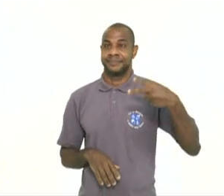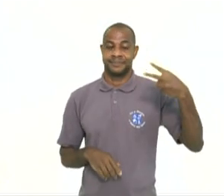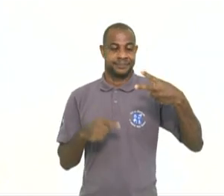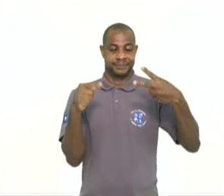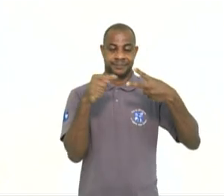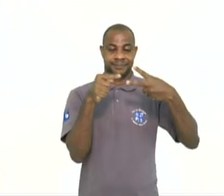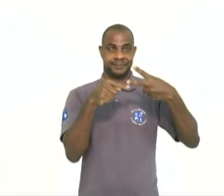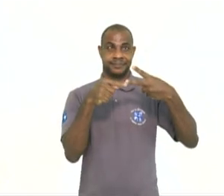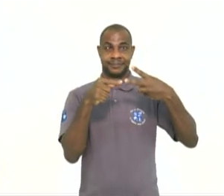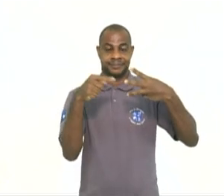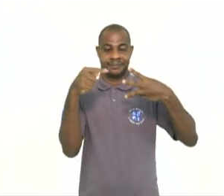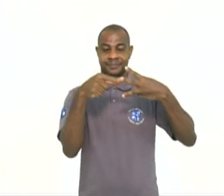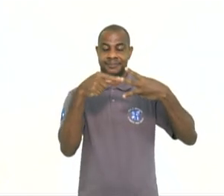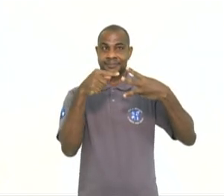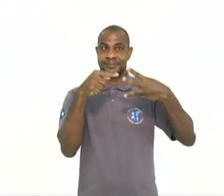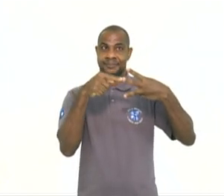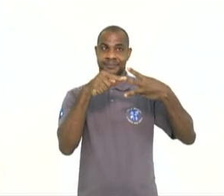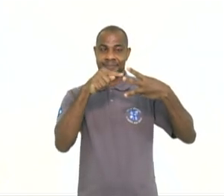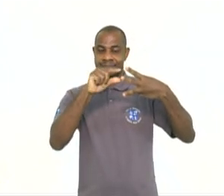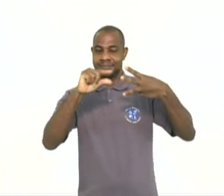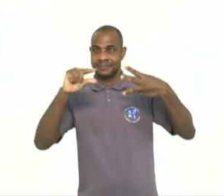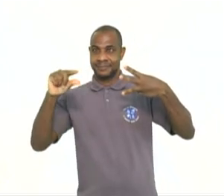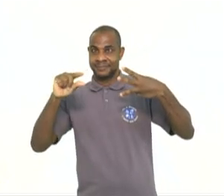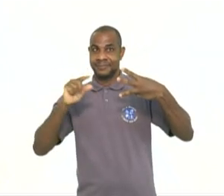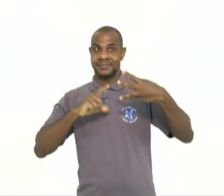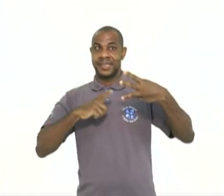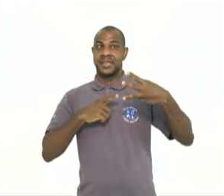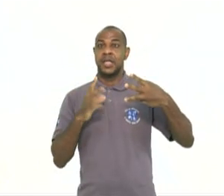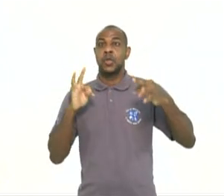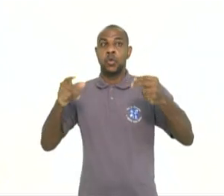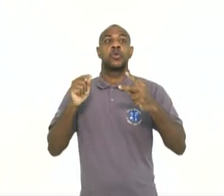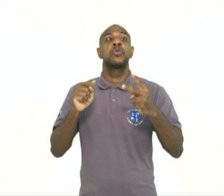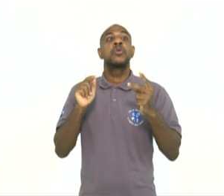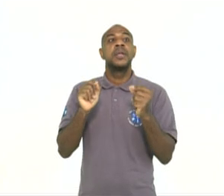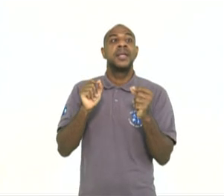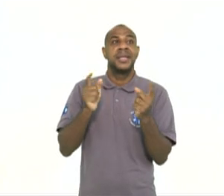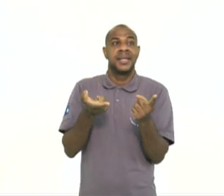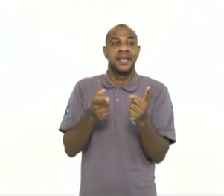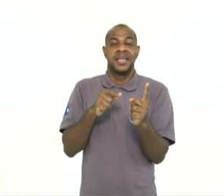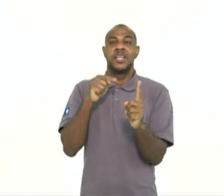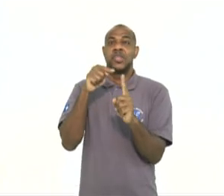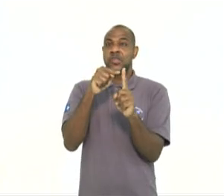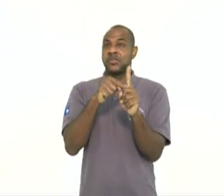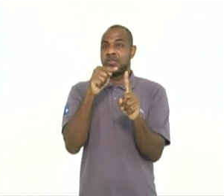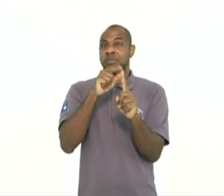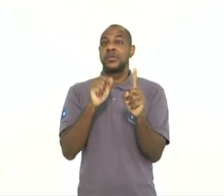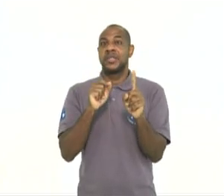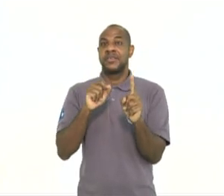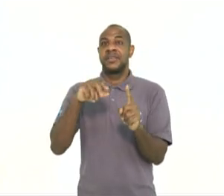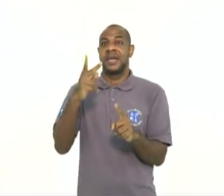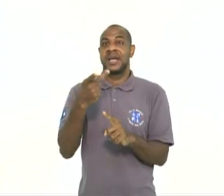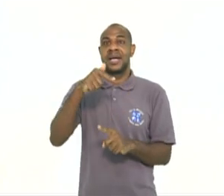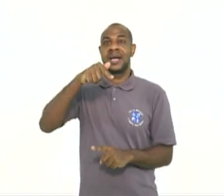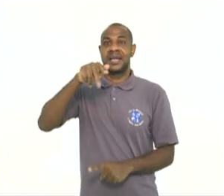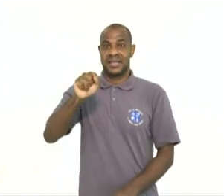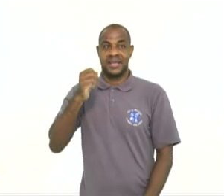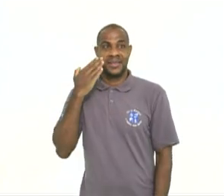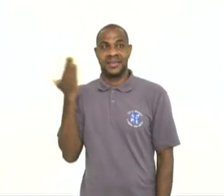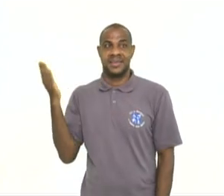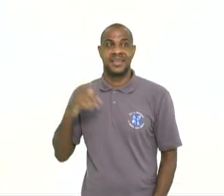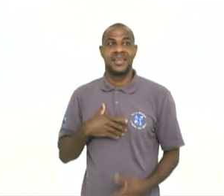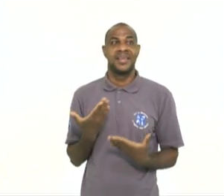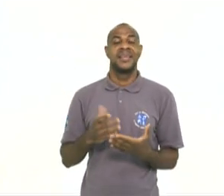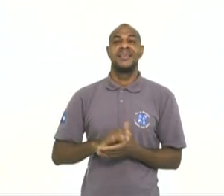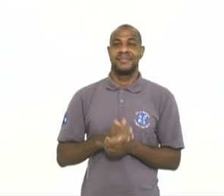pessoal segunda alternativa realmente tinha todos os tipos né aqui a gente tem uma pegadinha e outra pegadinha né então aqui a gente tem